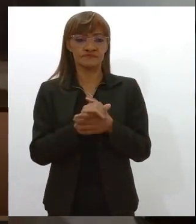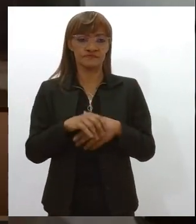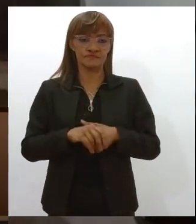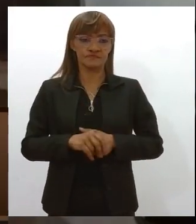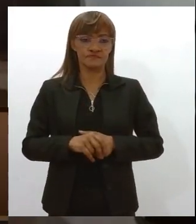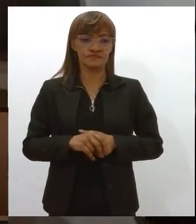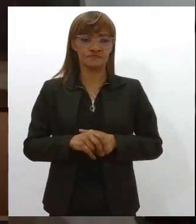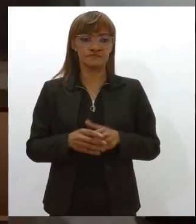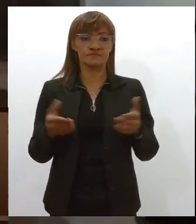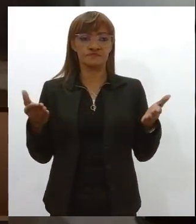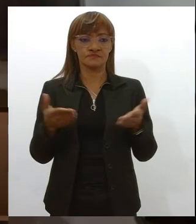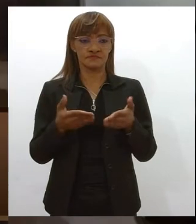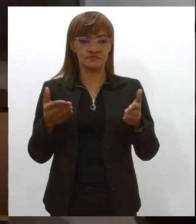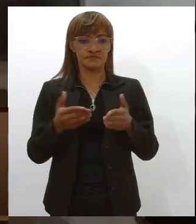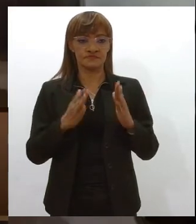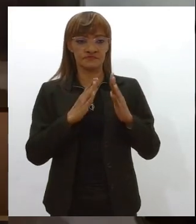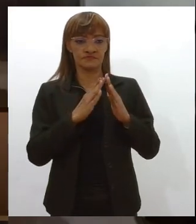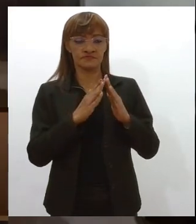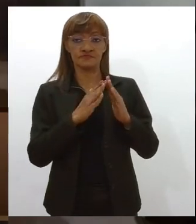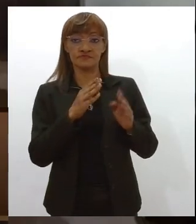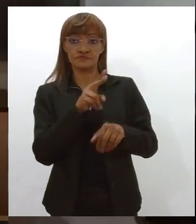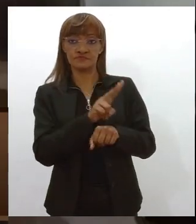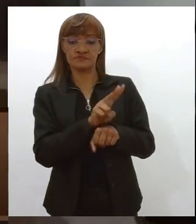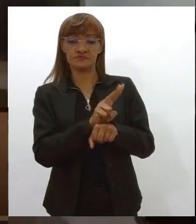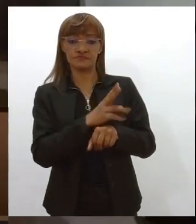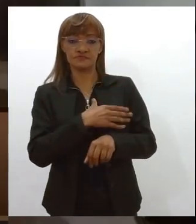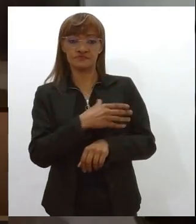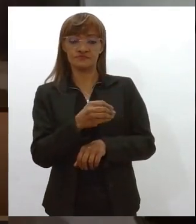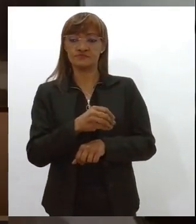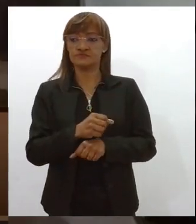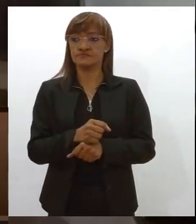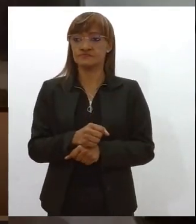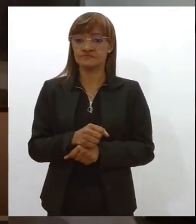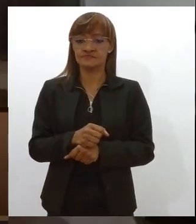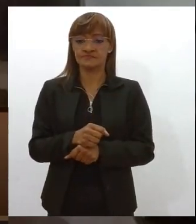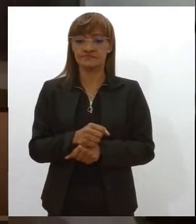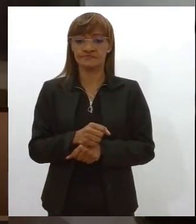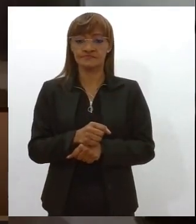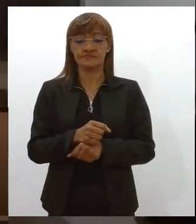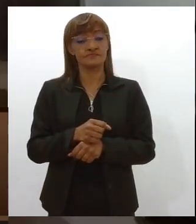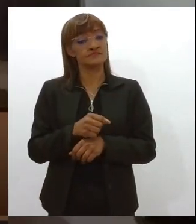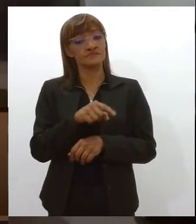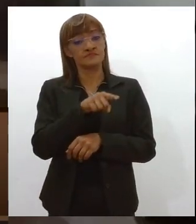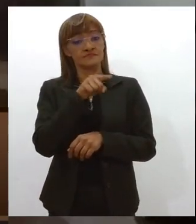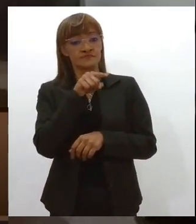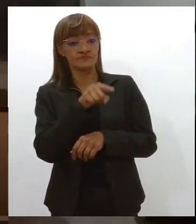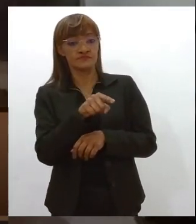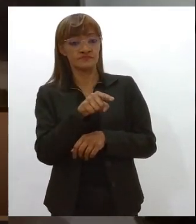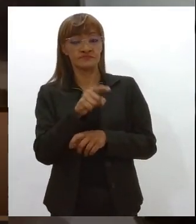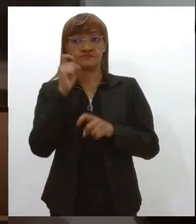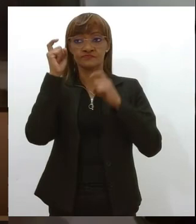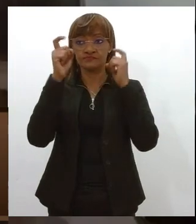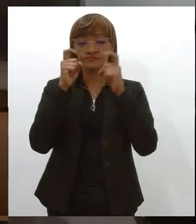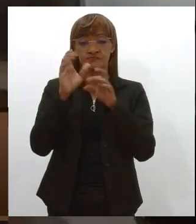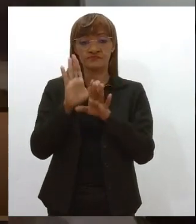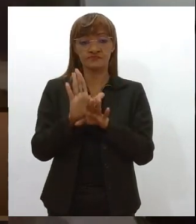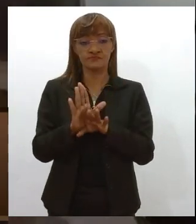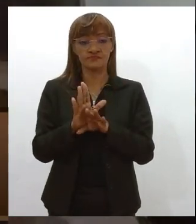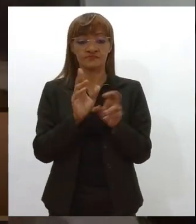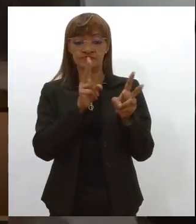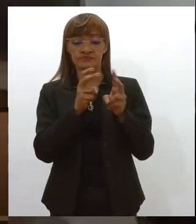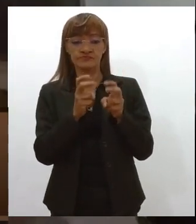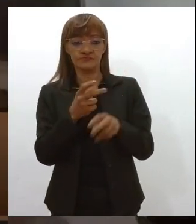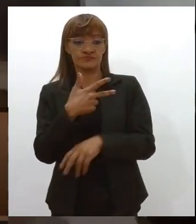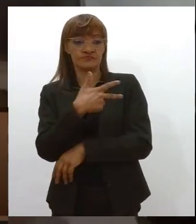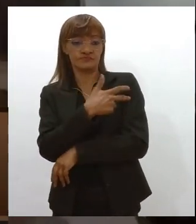agora ele que fica em casa cuidando dos nossos filhos. Então, agora você que vai se preocupar com a caderneta de vacina, vai ver a vacina que está em